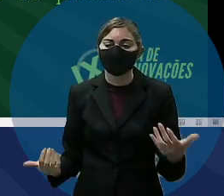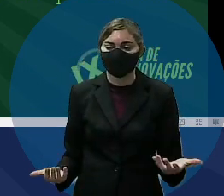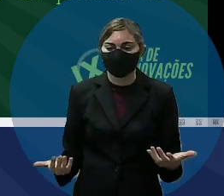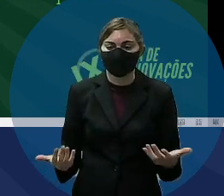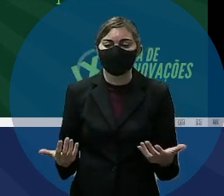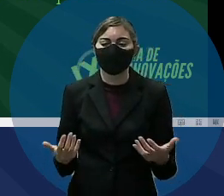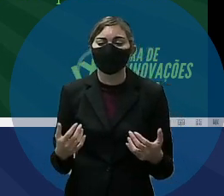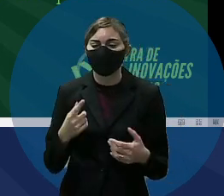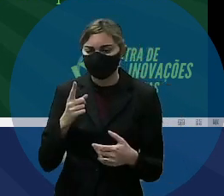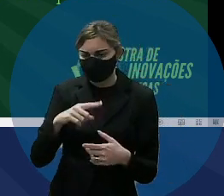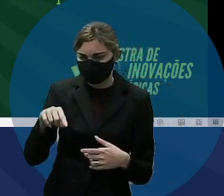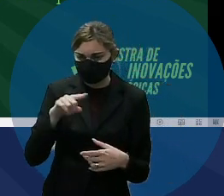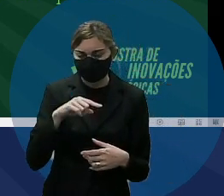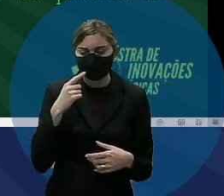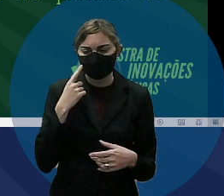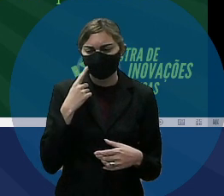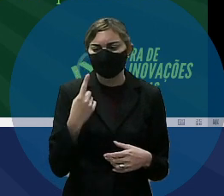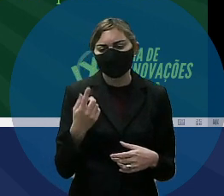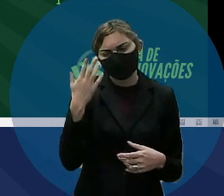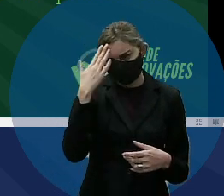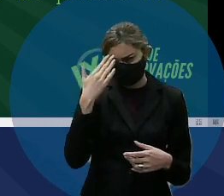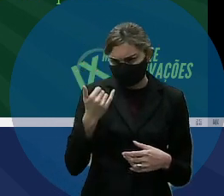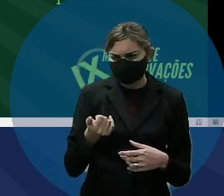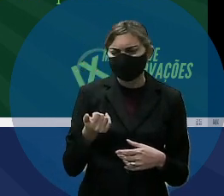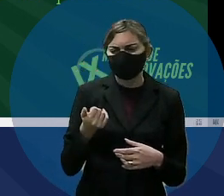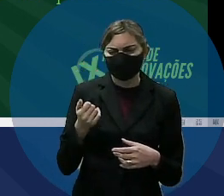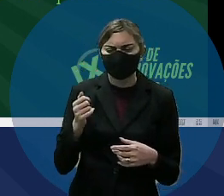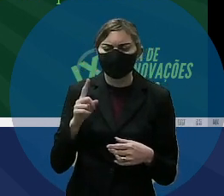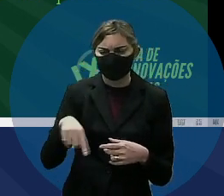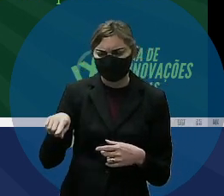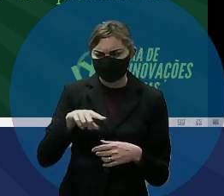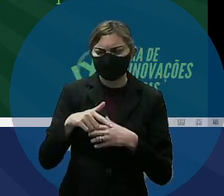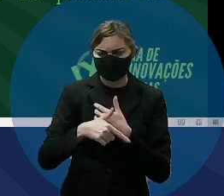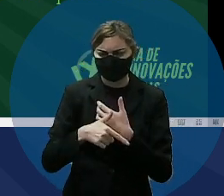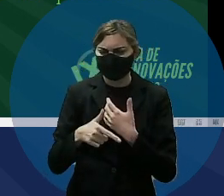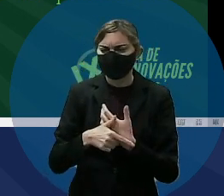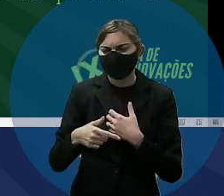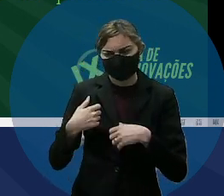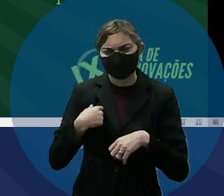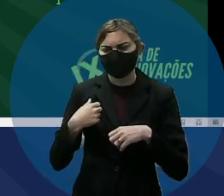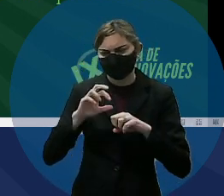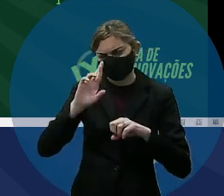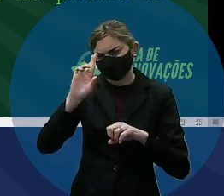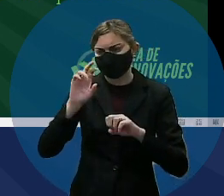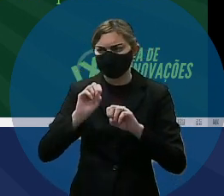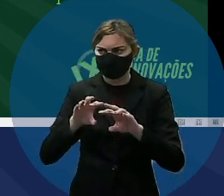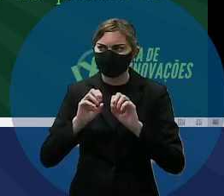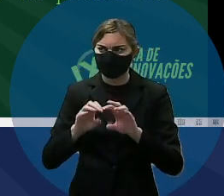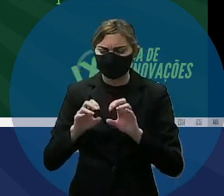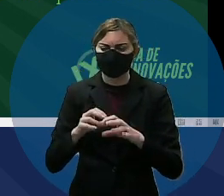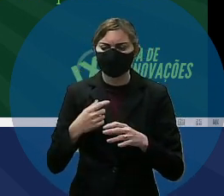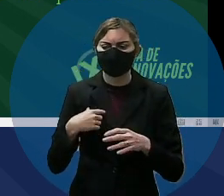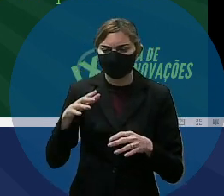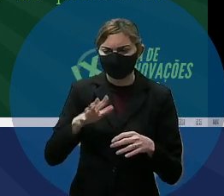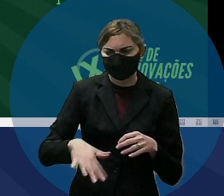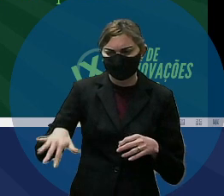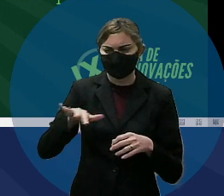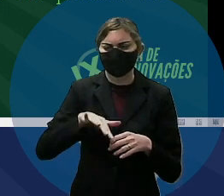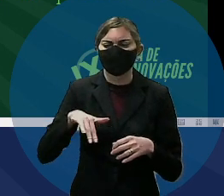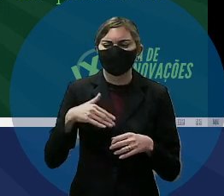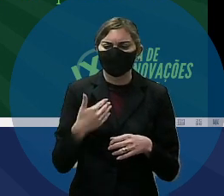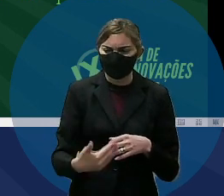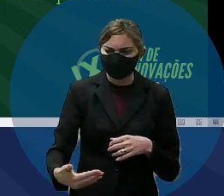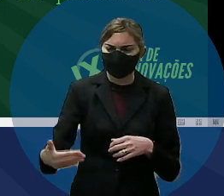aí, sabendo do nosso papel enquanto educador, nós buscamos meio para